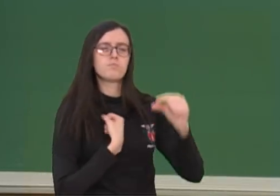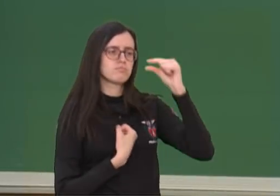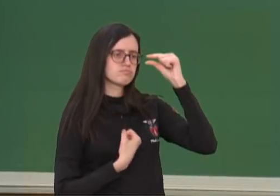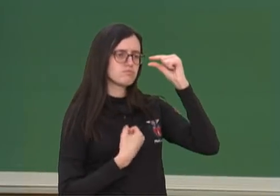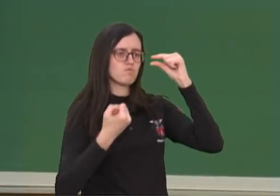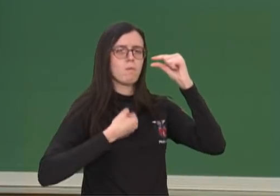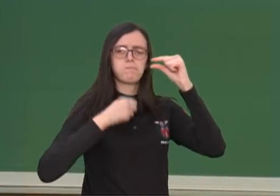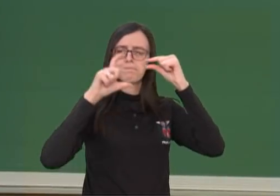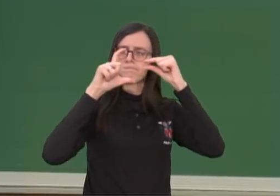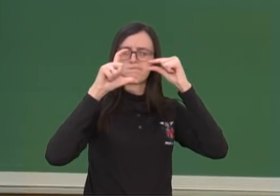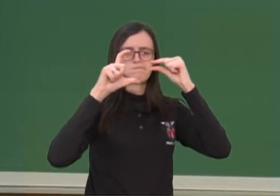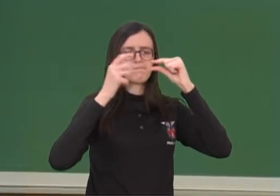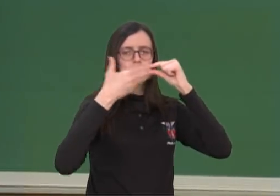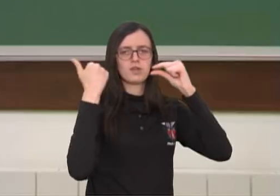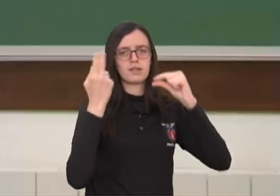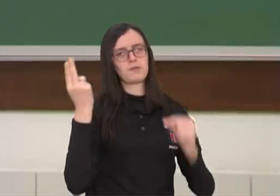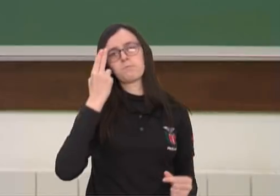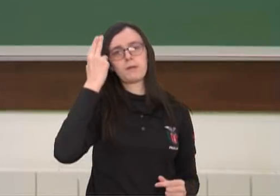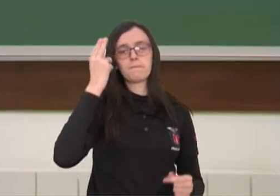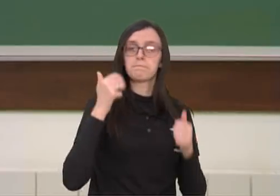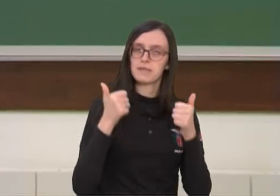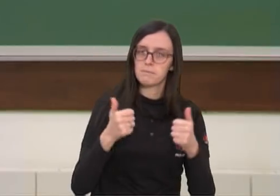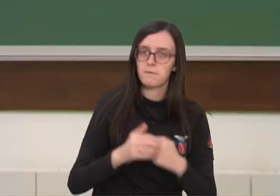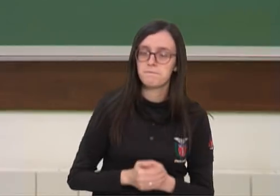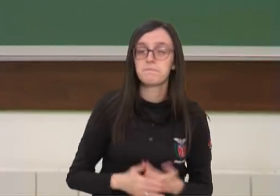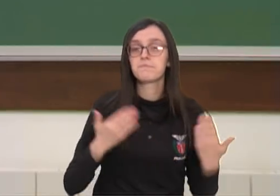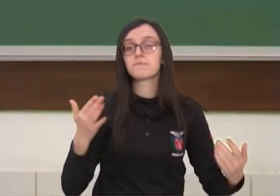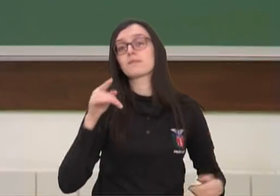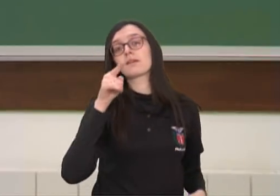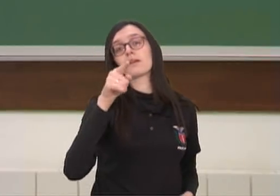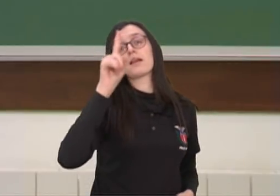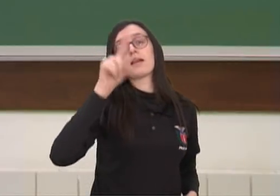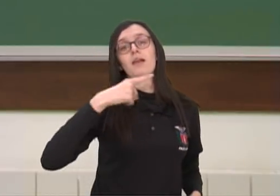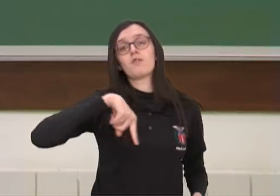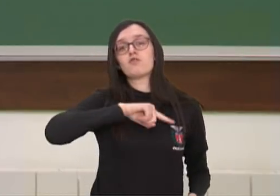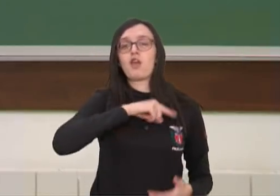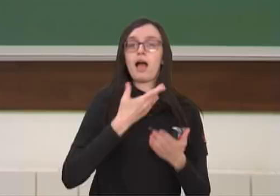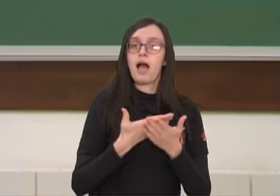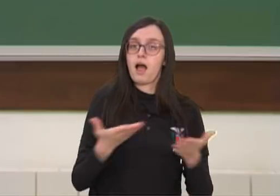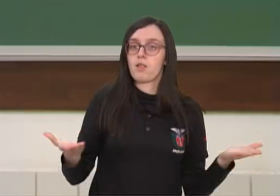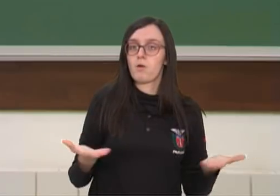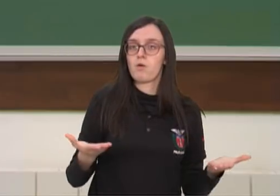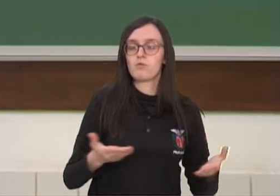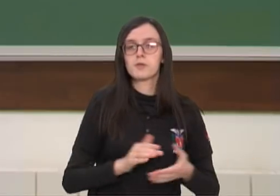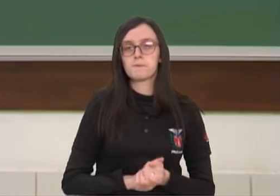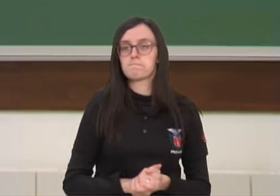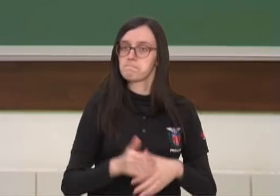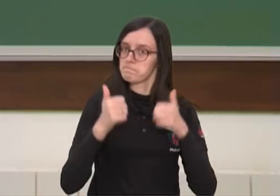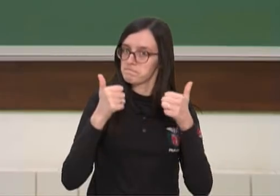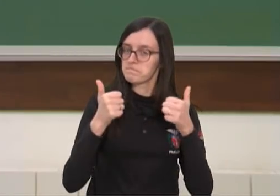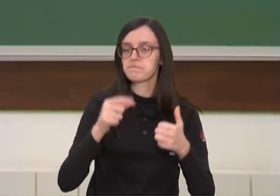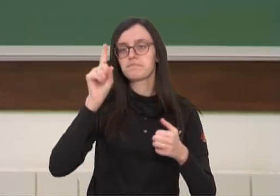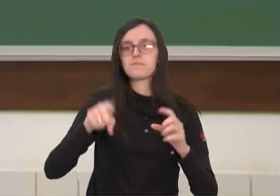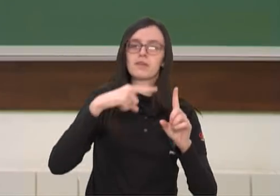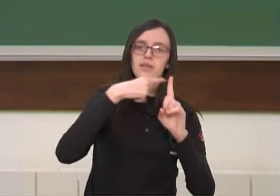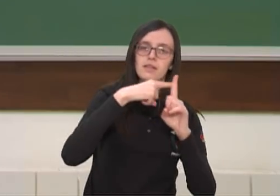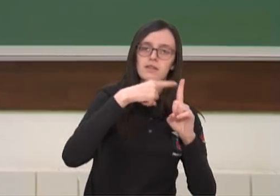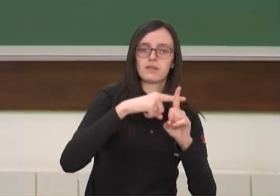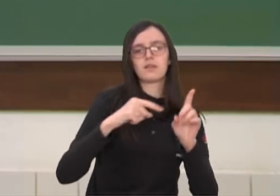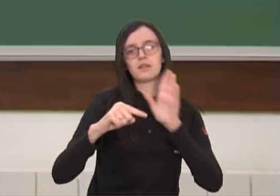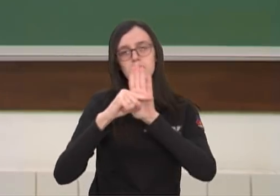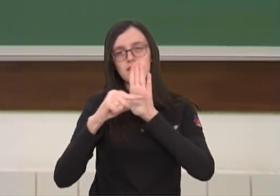de um menor. Tudo bem? Então, isso foi a nossa aula de hoje, tá? De adição e